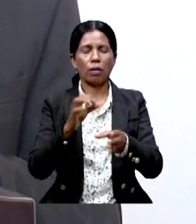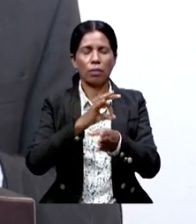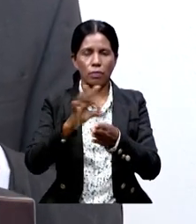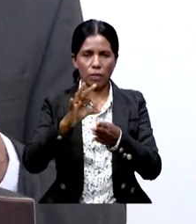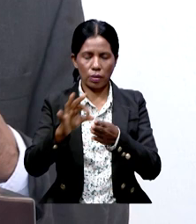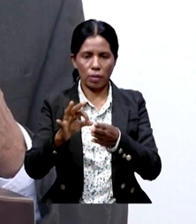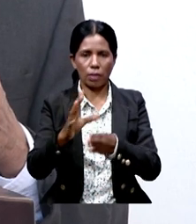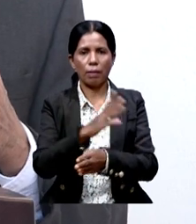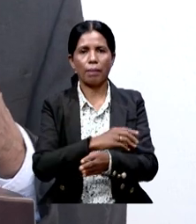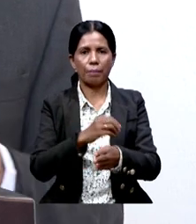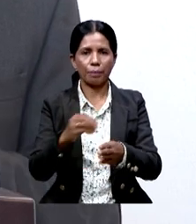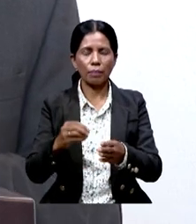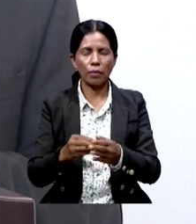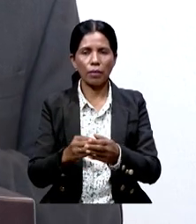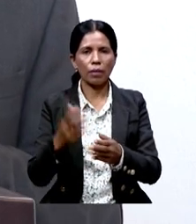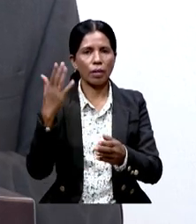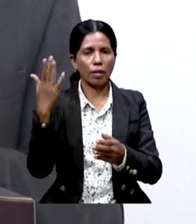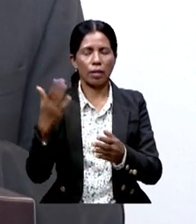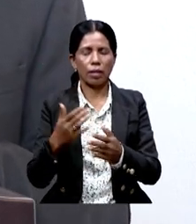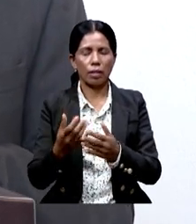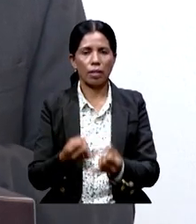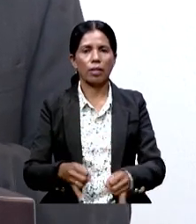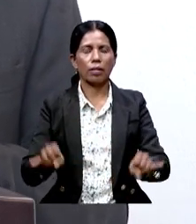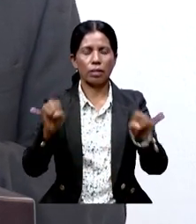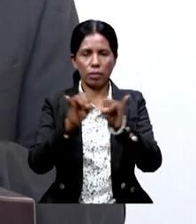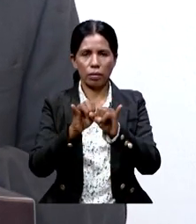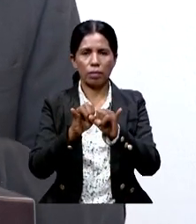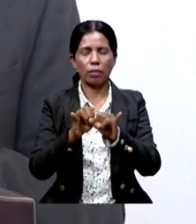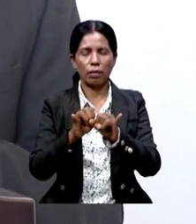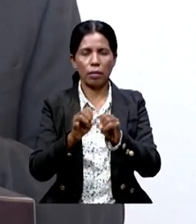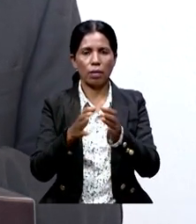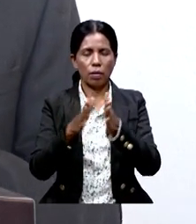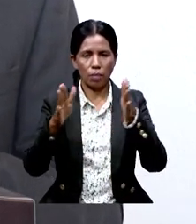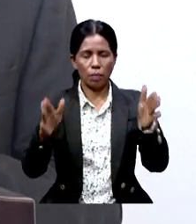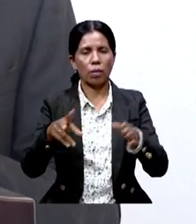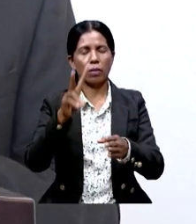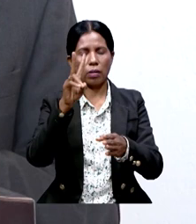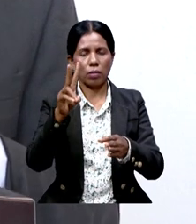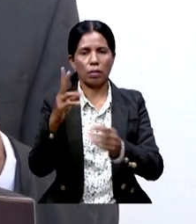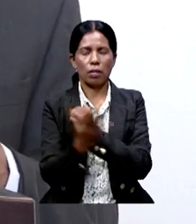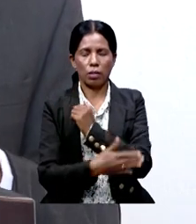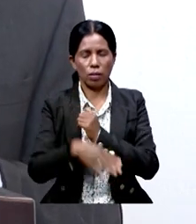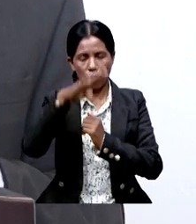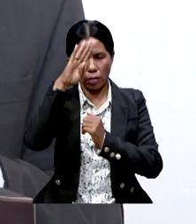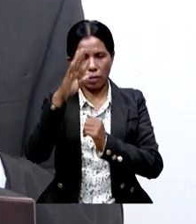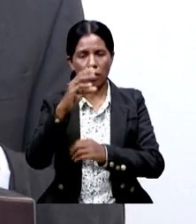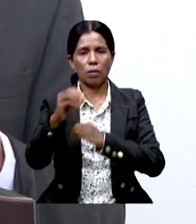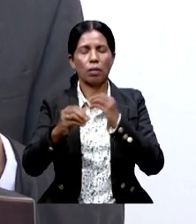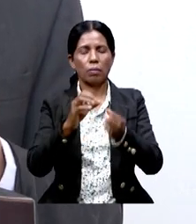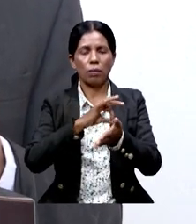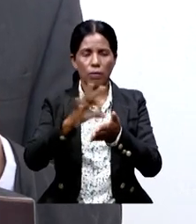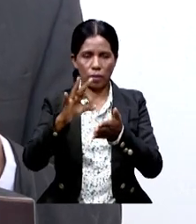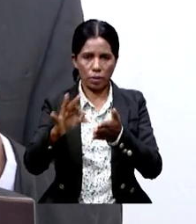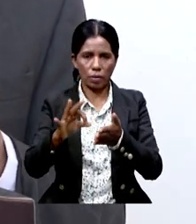ne hija instituto bot rua cubanía y cuando va formación va